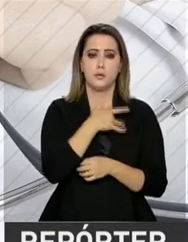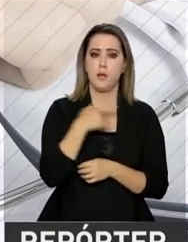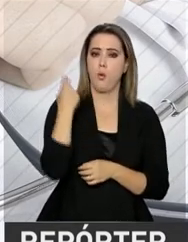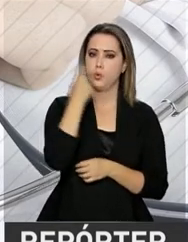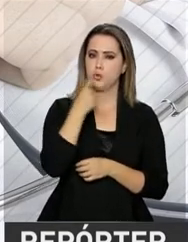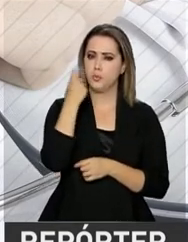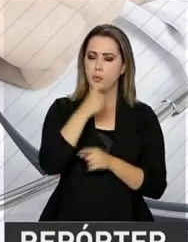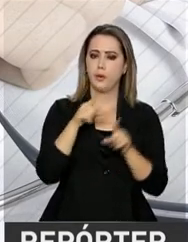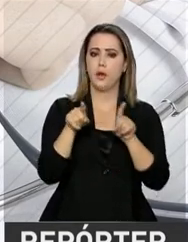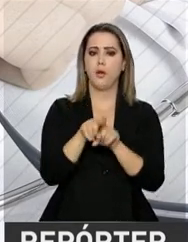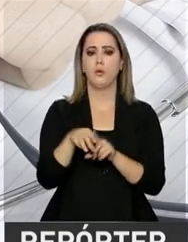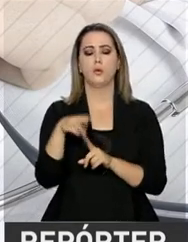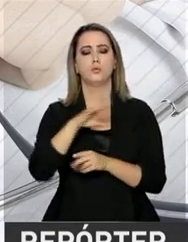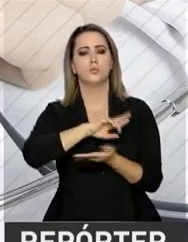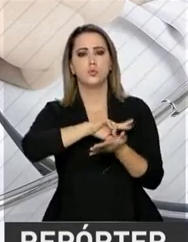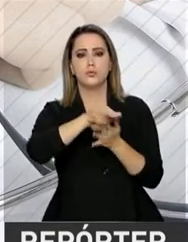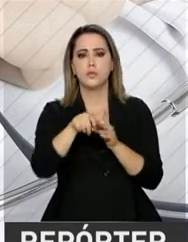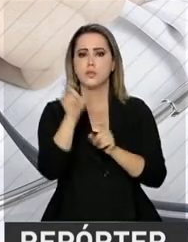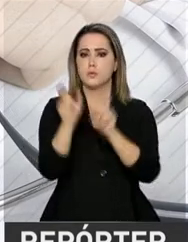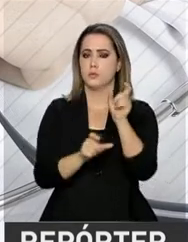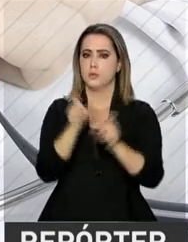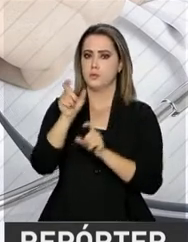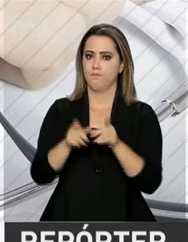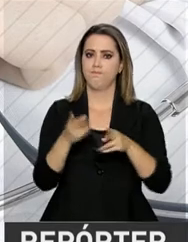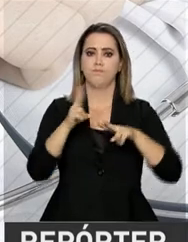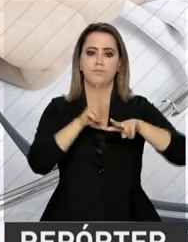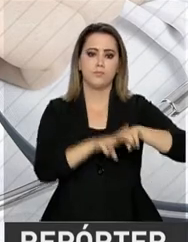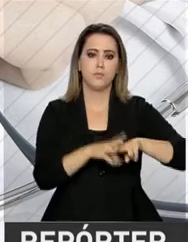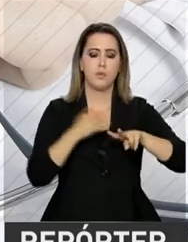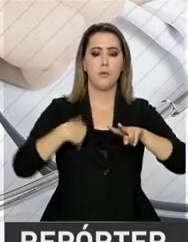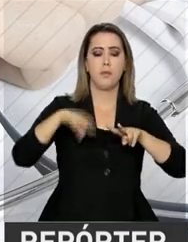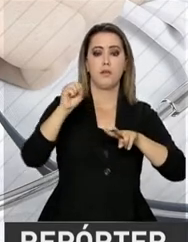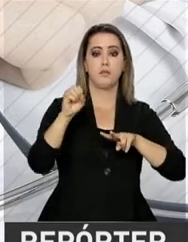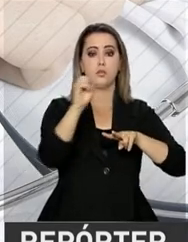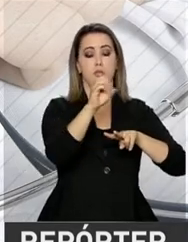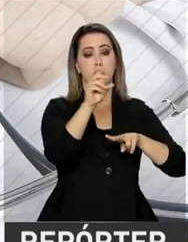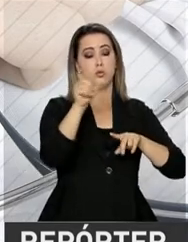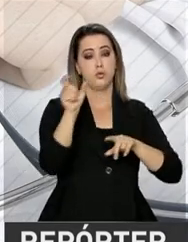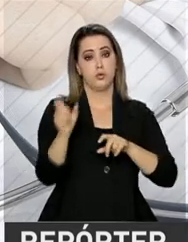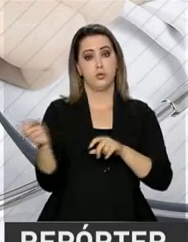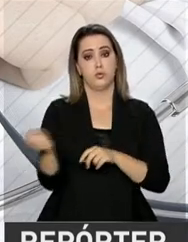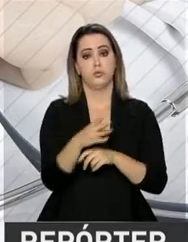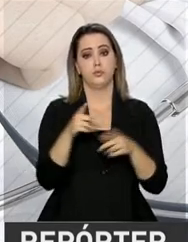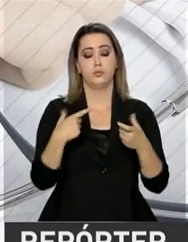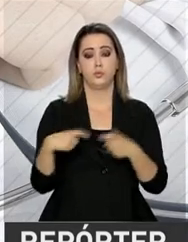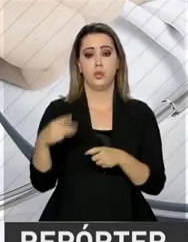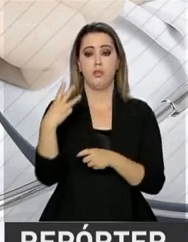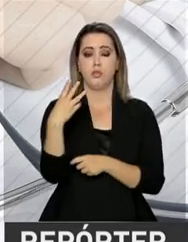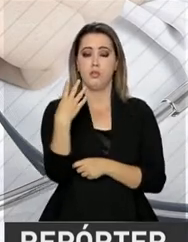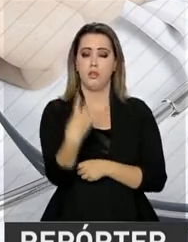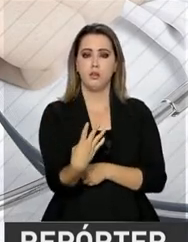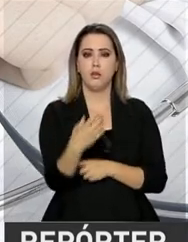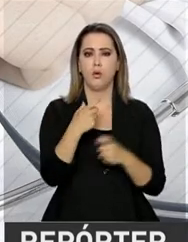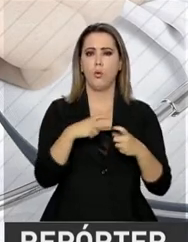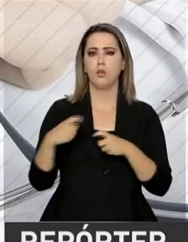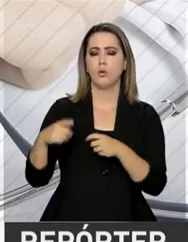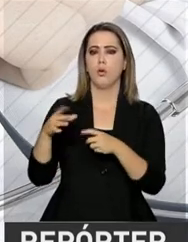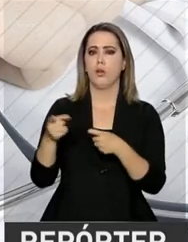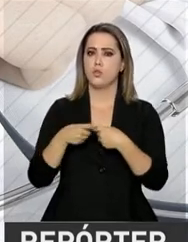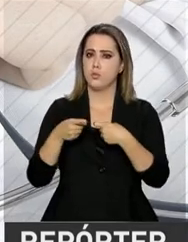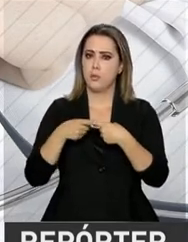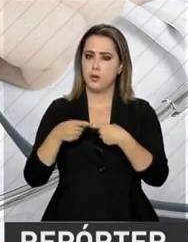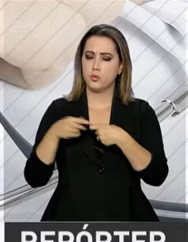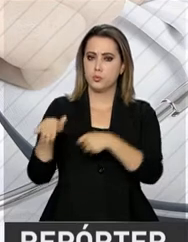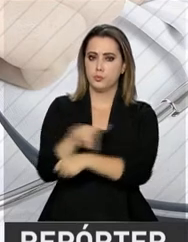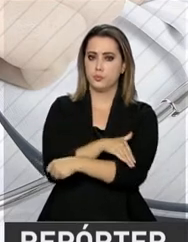prisional além de 880 núcleos de apoio e trinta e quatro consultórios de rua ao todo